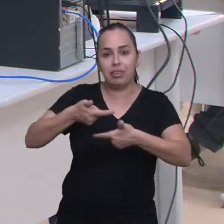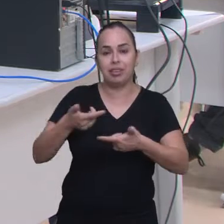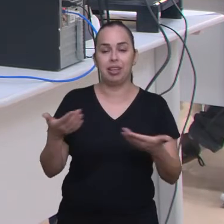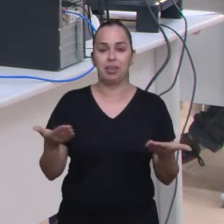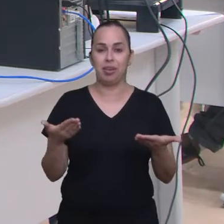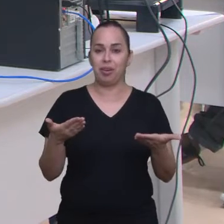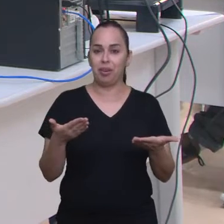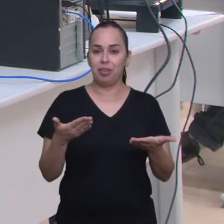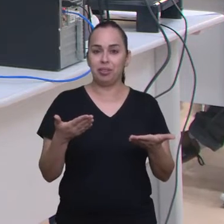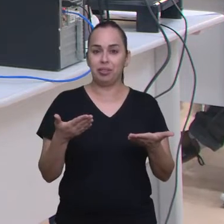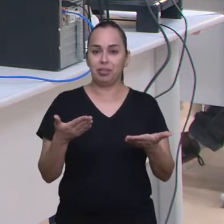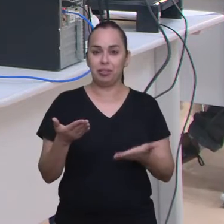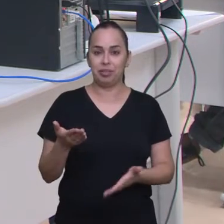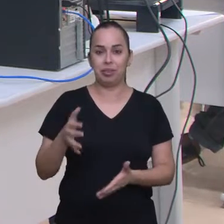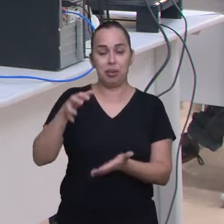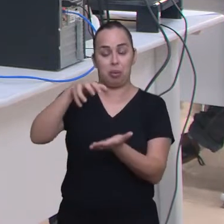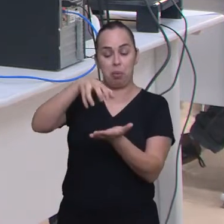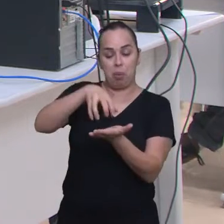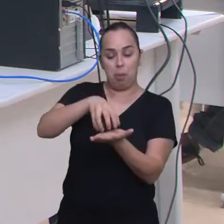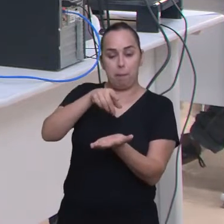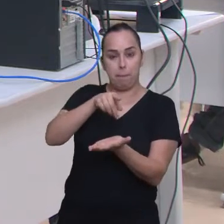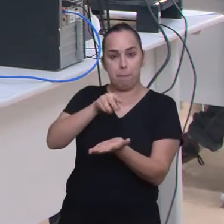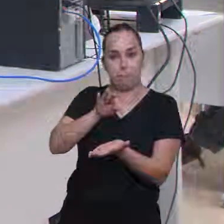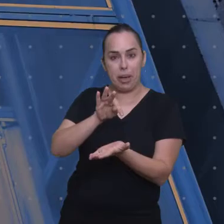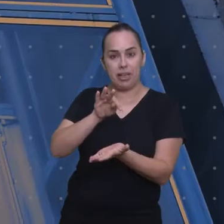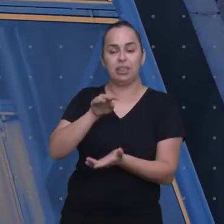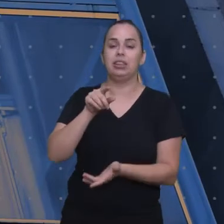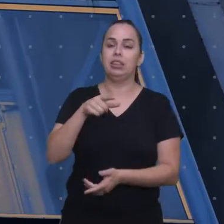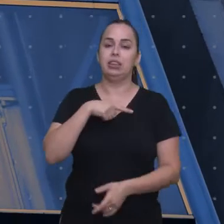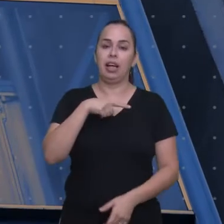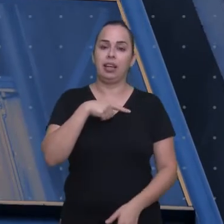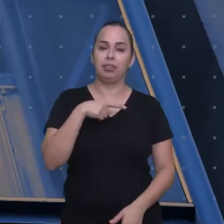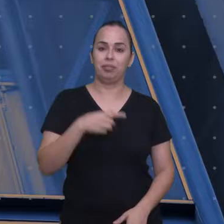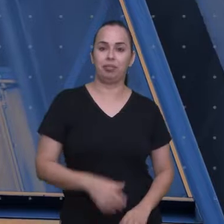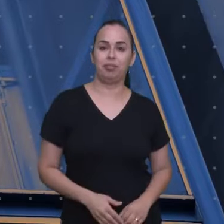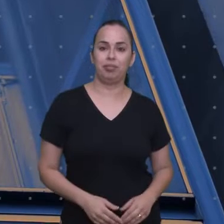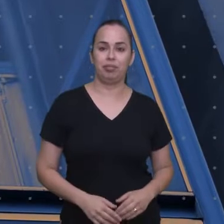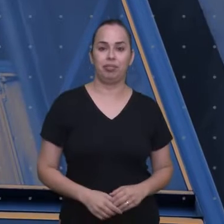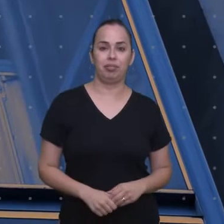serviços com as vagas de trabalho disponíveis no PAT de São José.